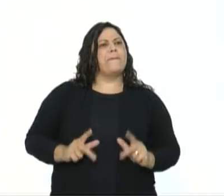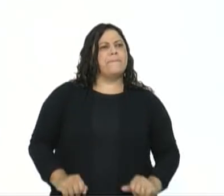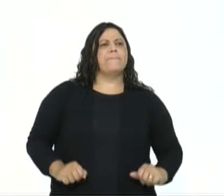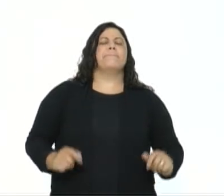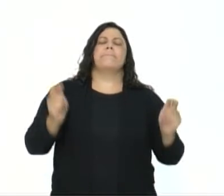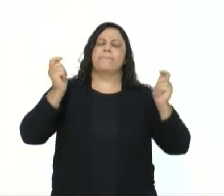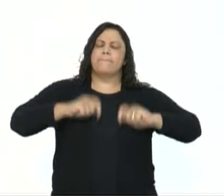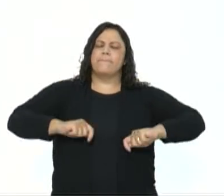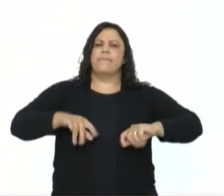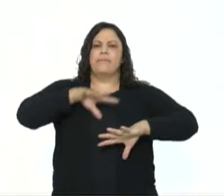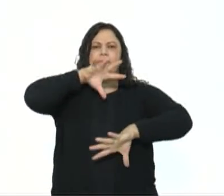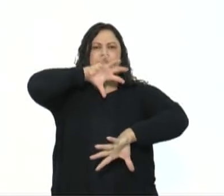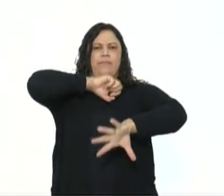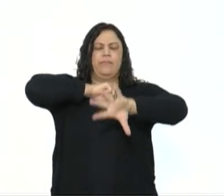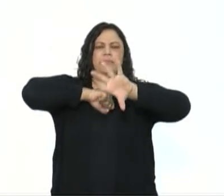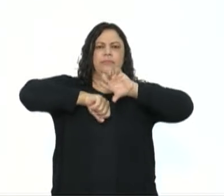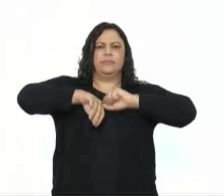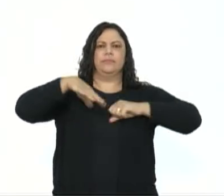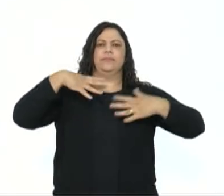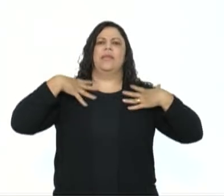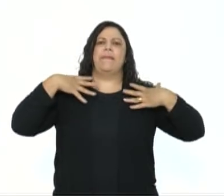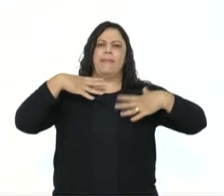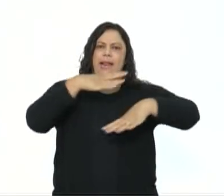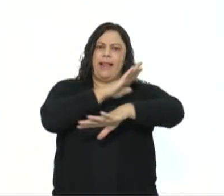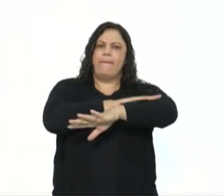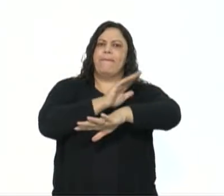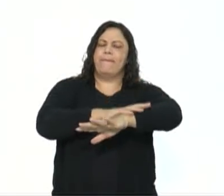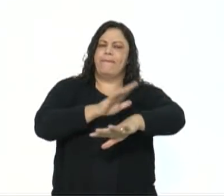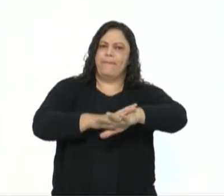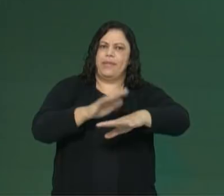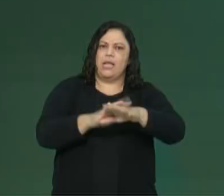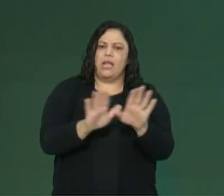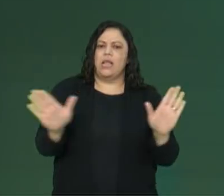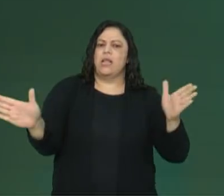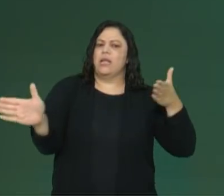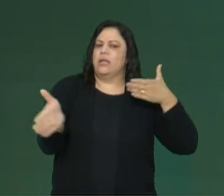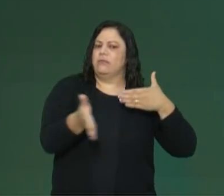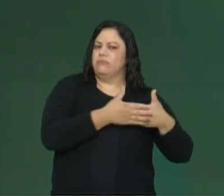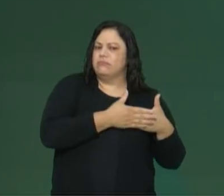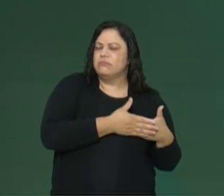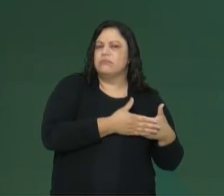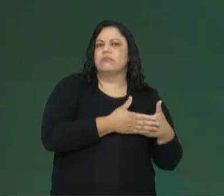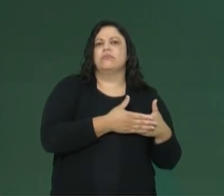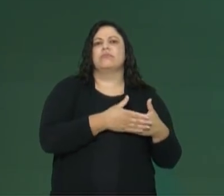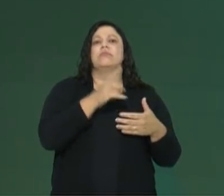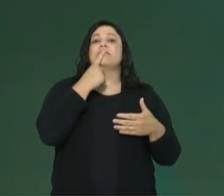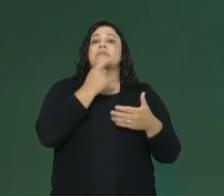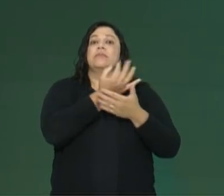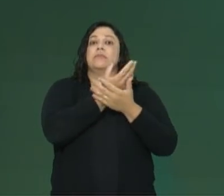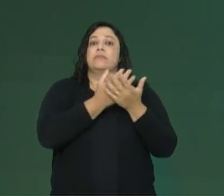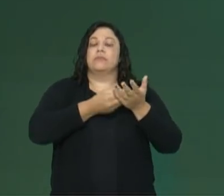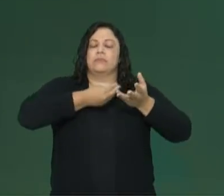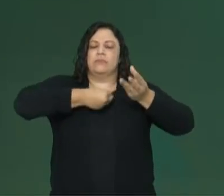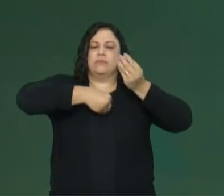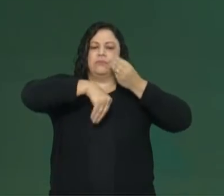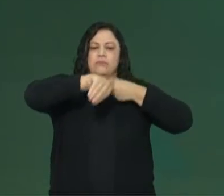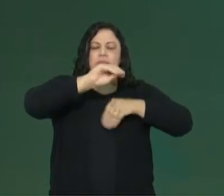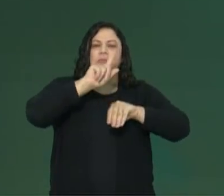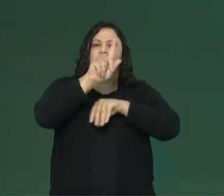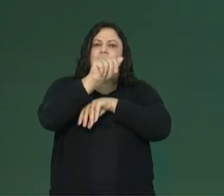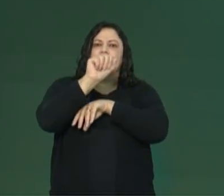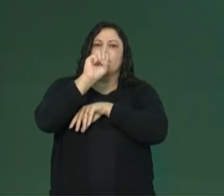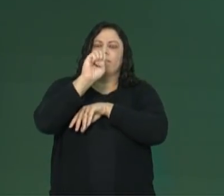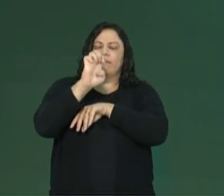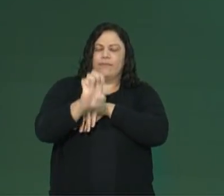pele os aquáticos por brânquias. E uma circulação fechada. E o sangue transporta gases por um pigmento